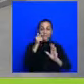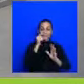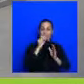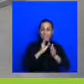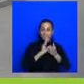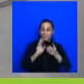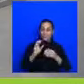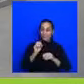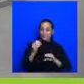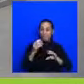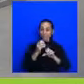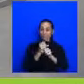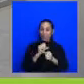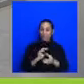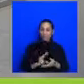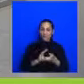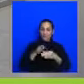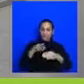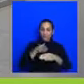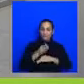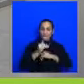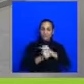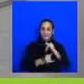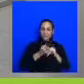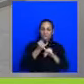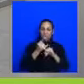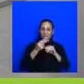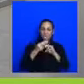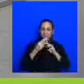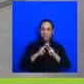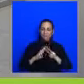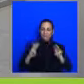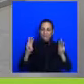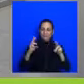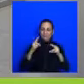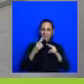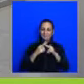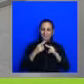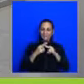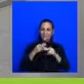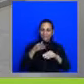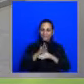vencedoras ou se o prêmio está acumulado acessando loterias.caixa.gov.br.